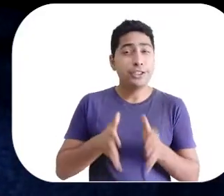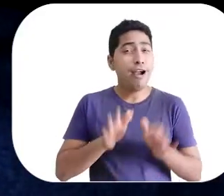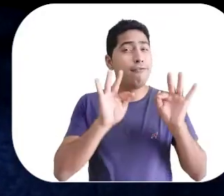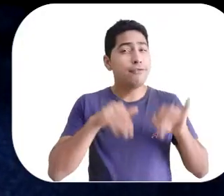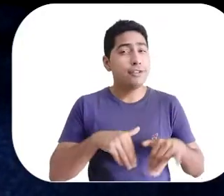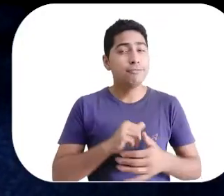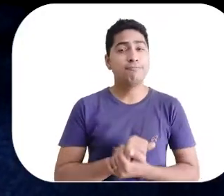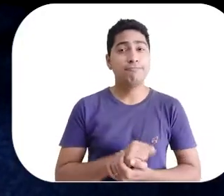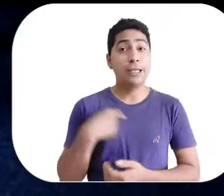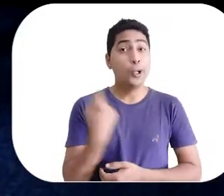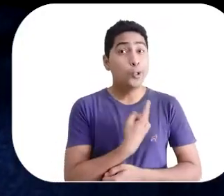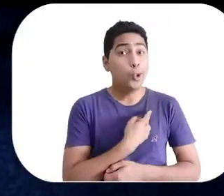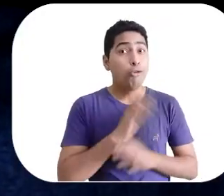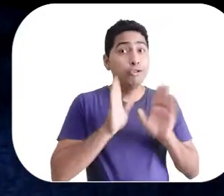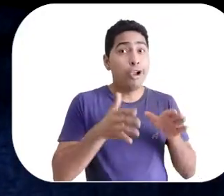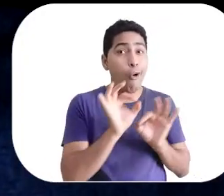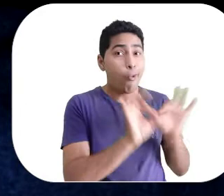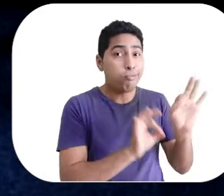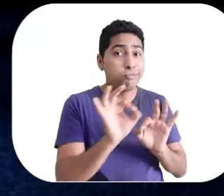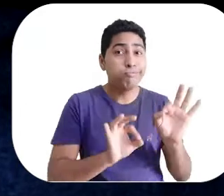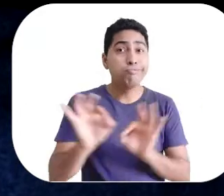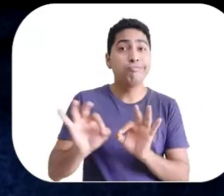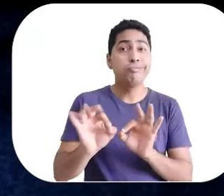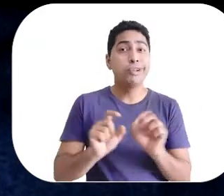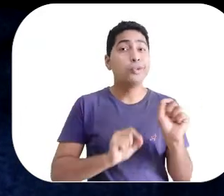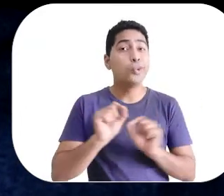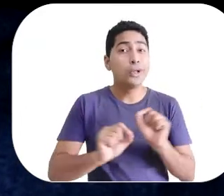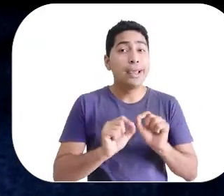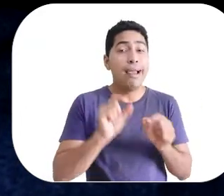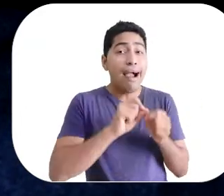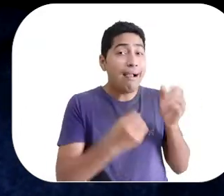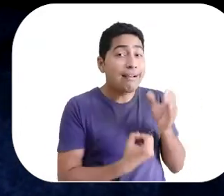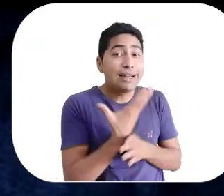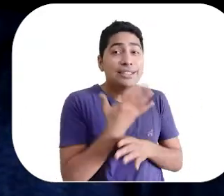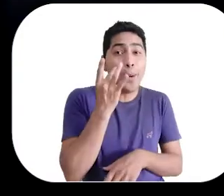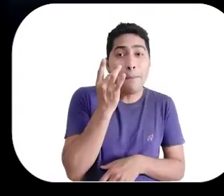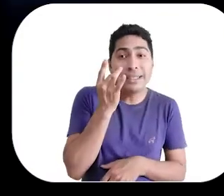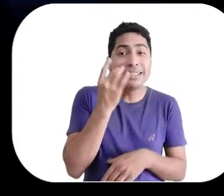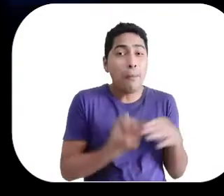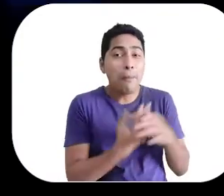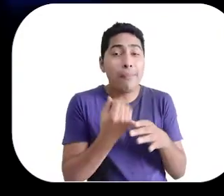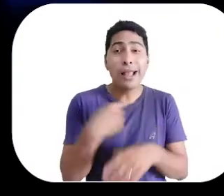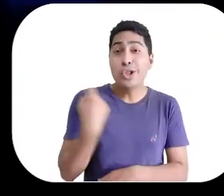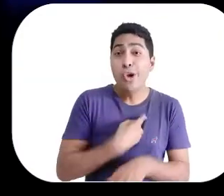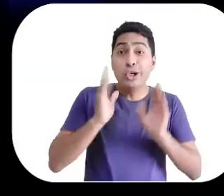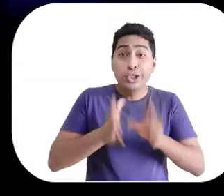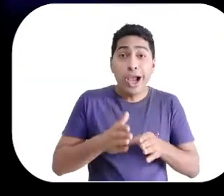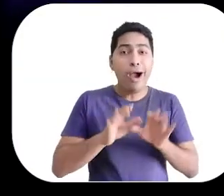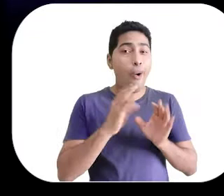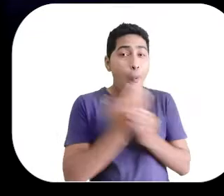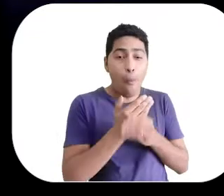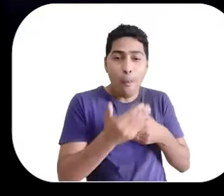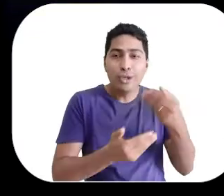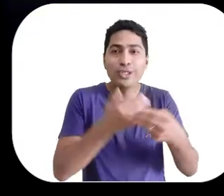finalizado, estávamos em processo, um processo de criação presencial. Como a gente vinha com o processo